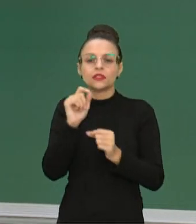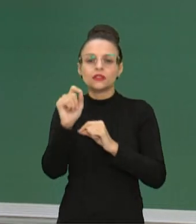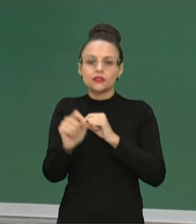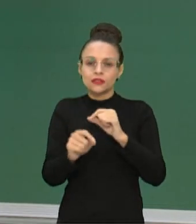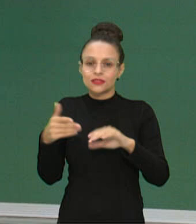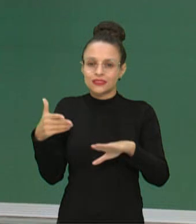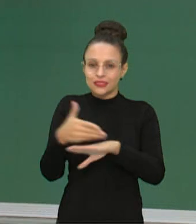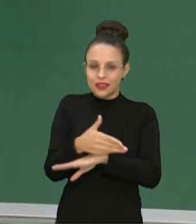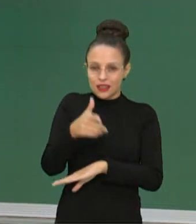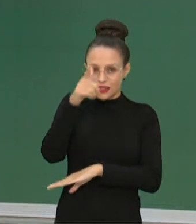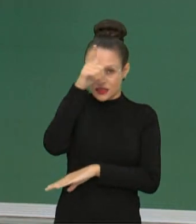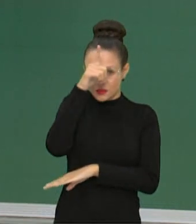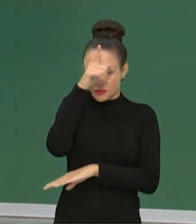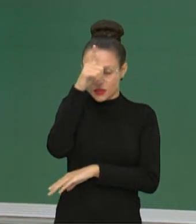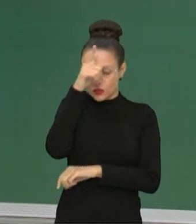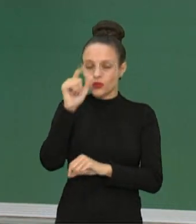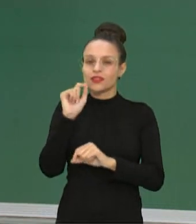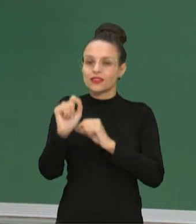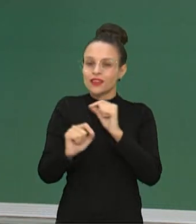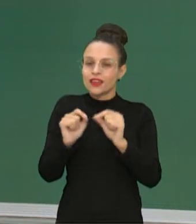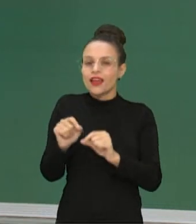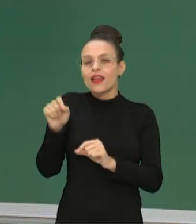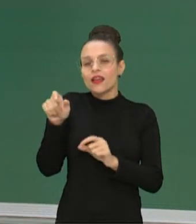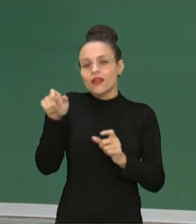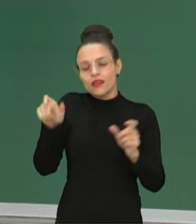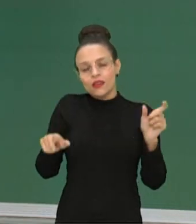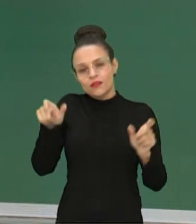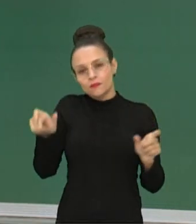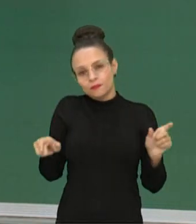na Alemanha e, em tese, são os que